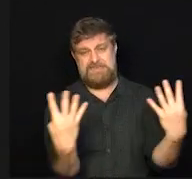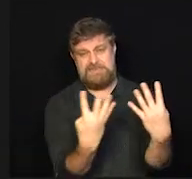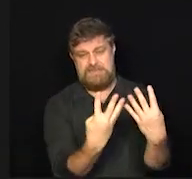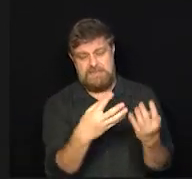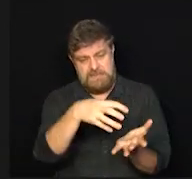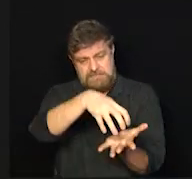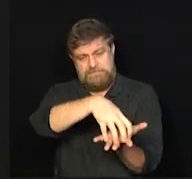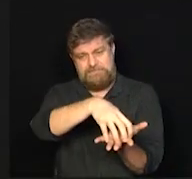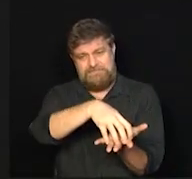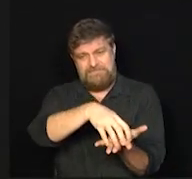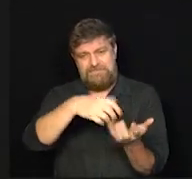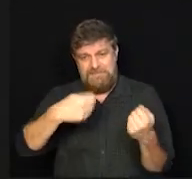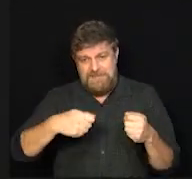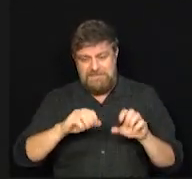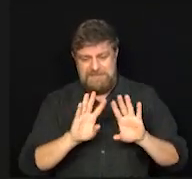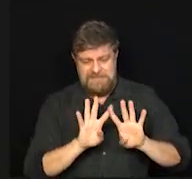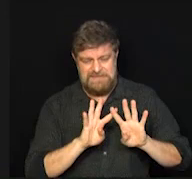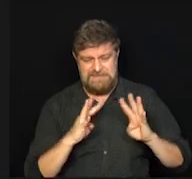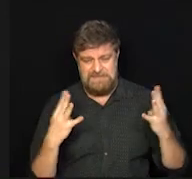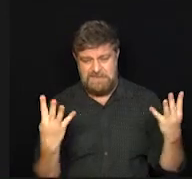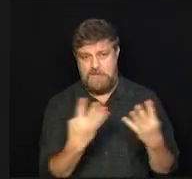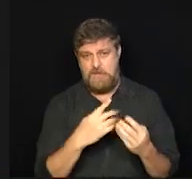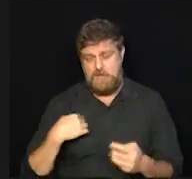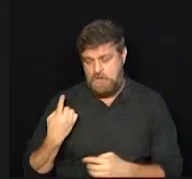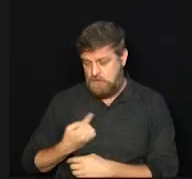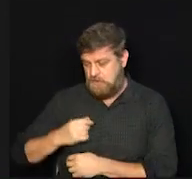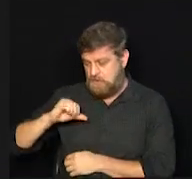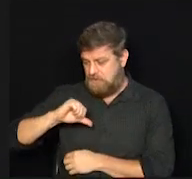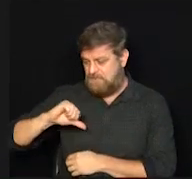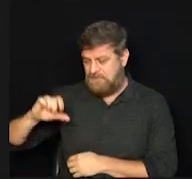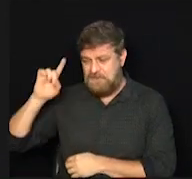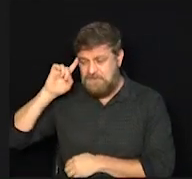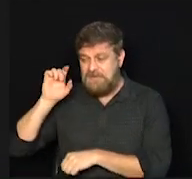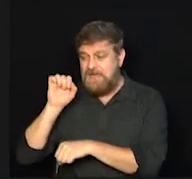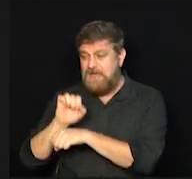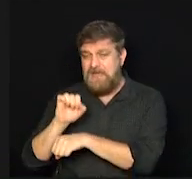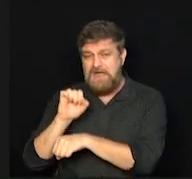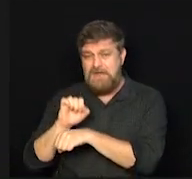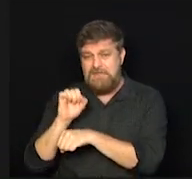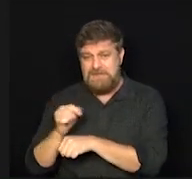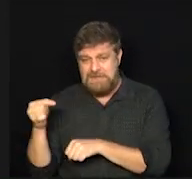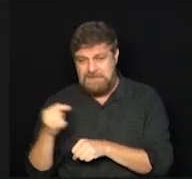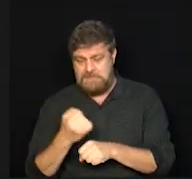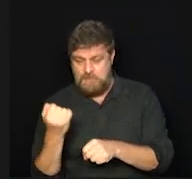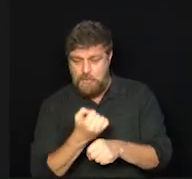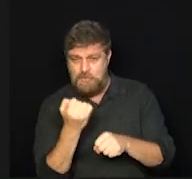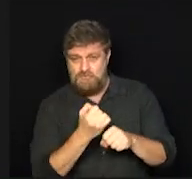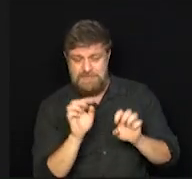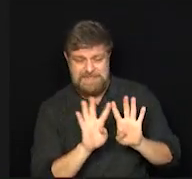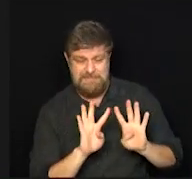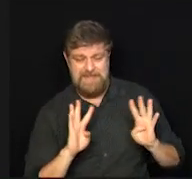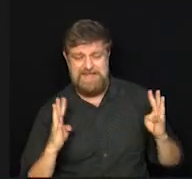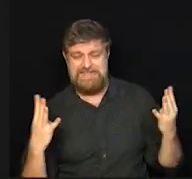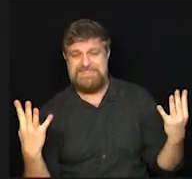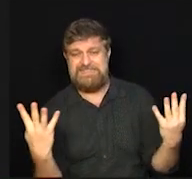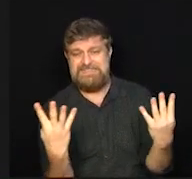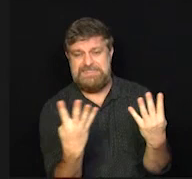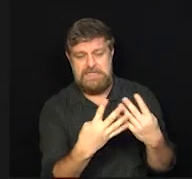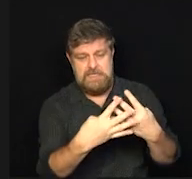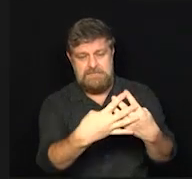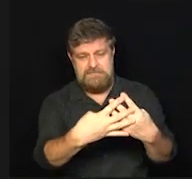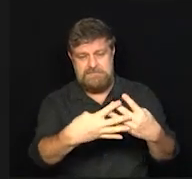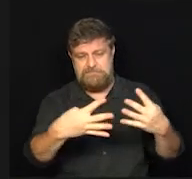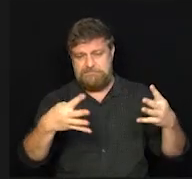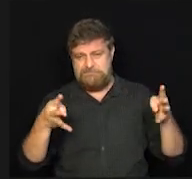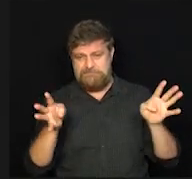ainda estamos aqui a 99 dias aguardando esses pensamento aguardando esta